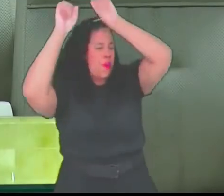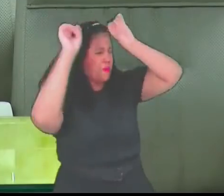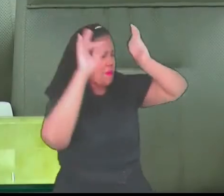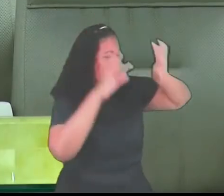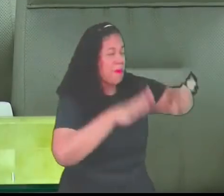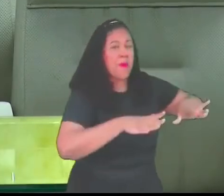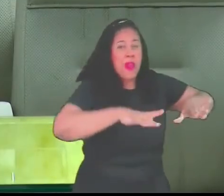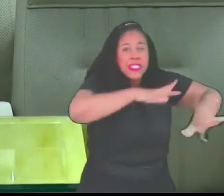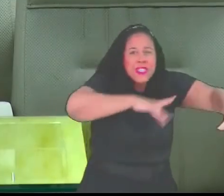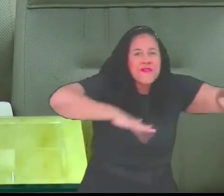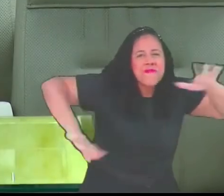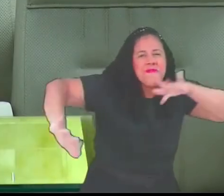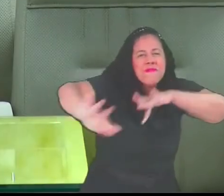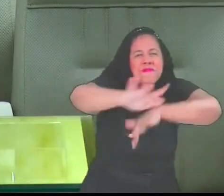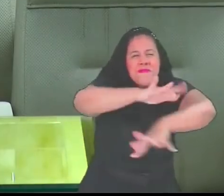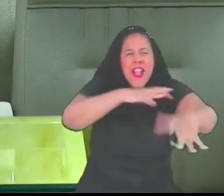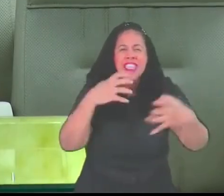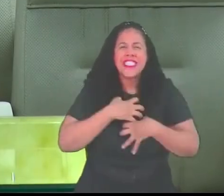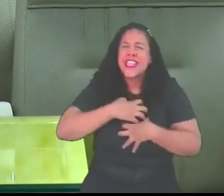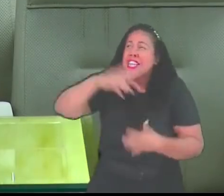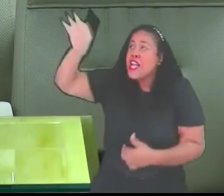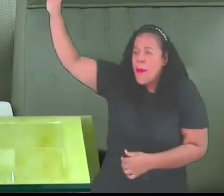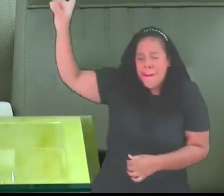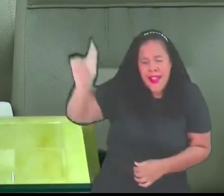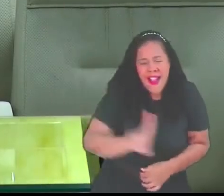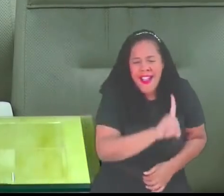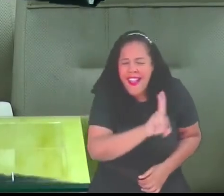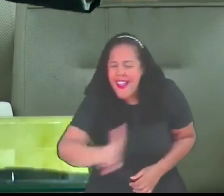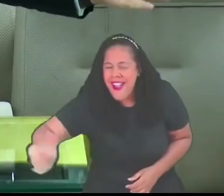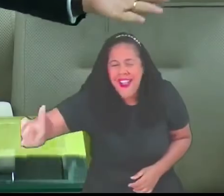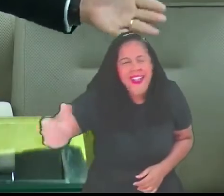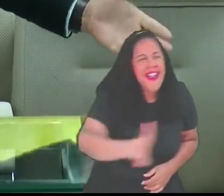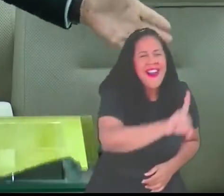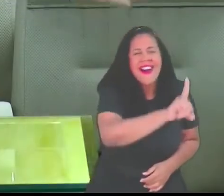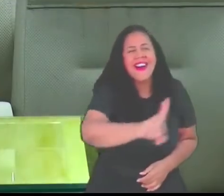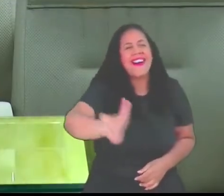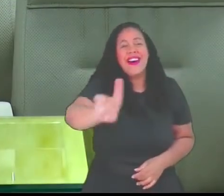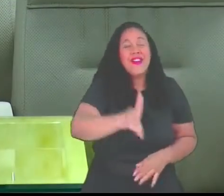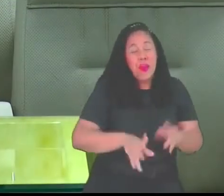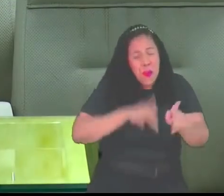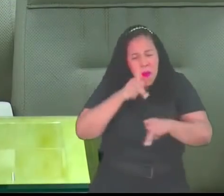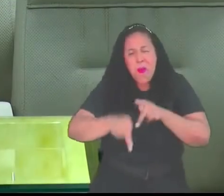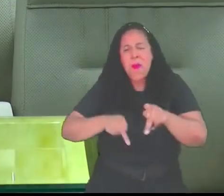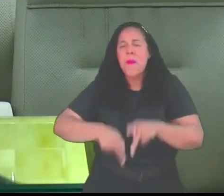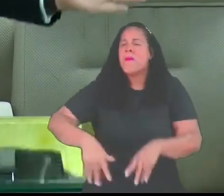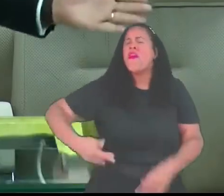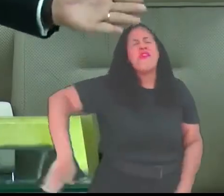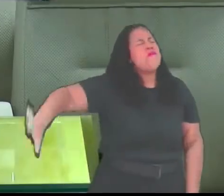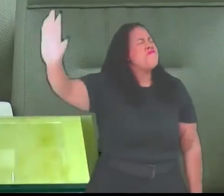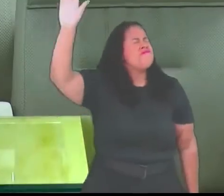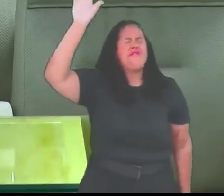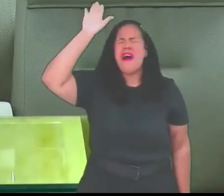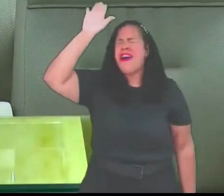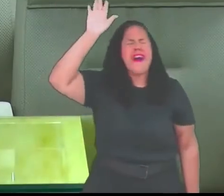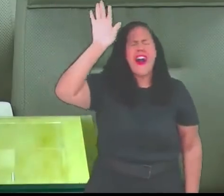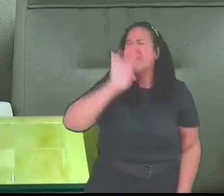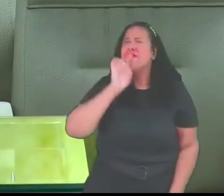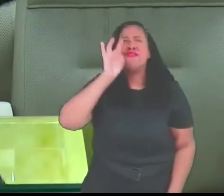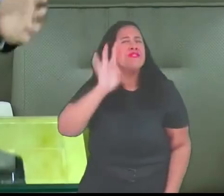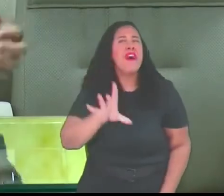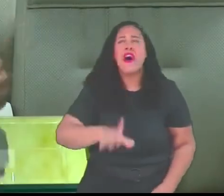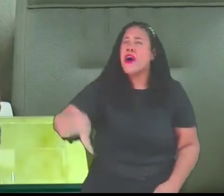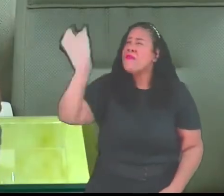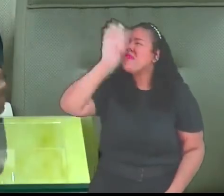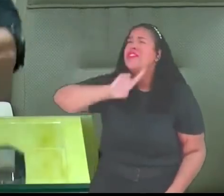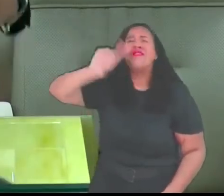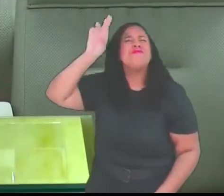congregação sentia Deus passeando no meio da congregação, o povo levantava a mão e dizia: somente o